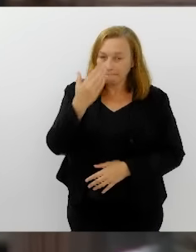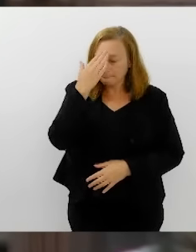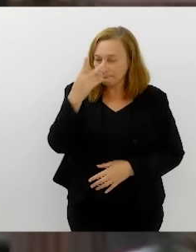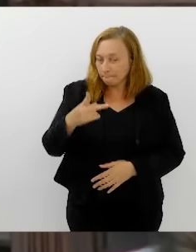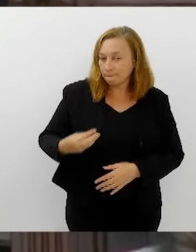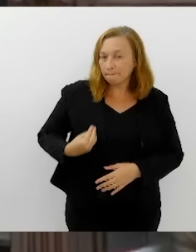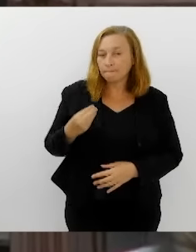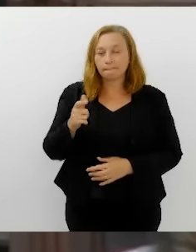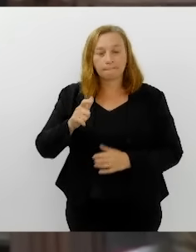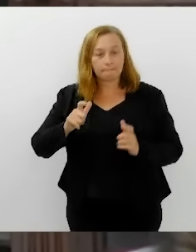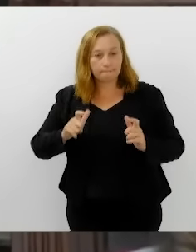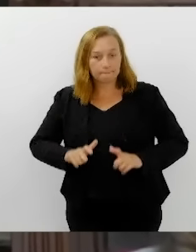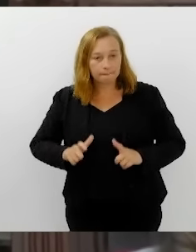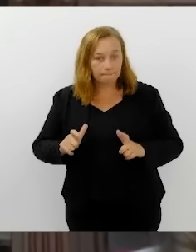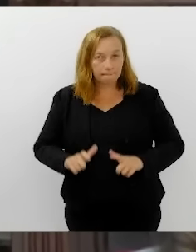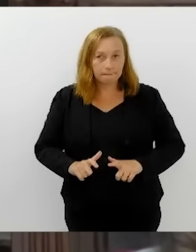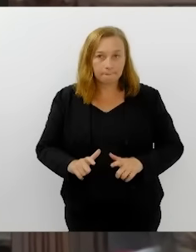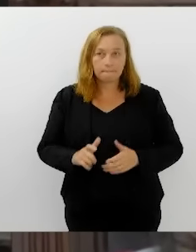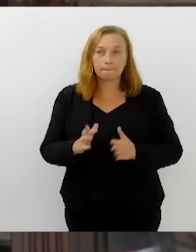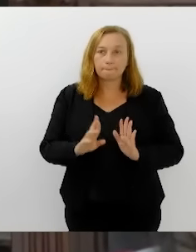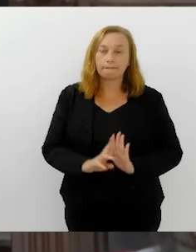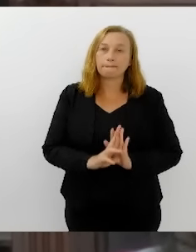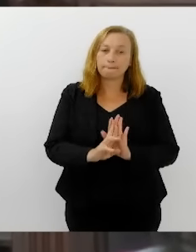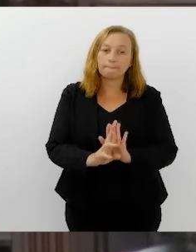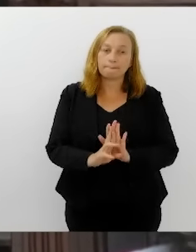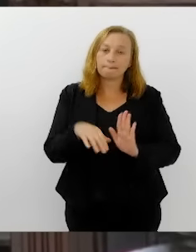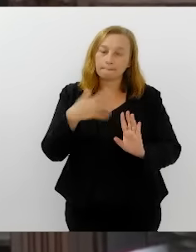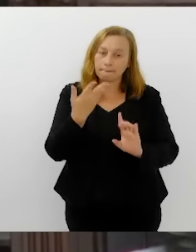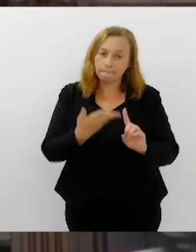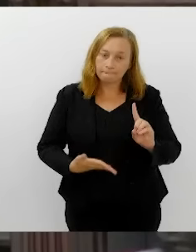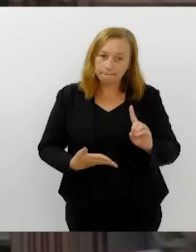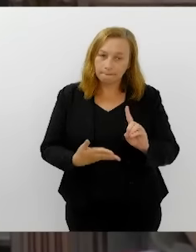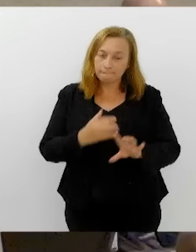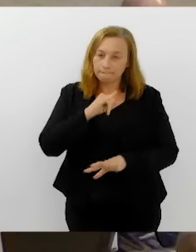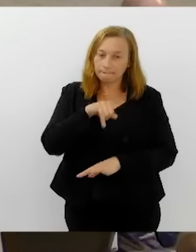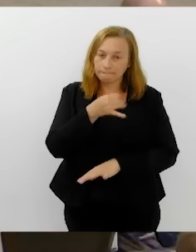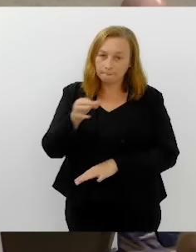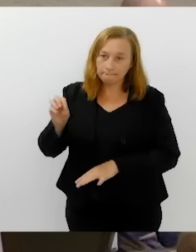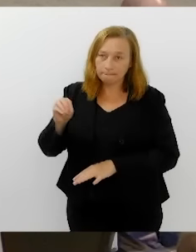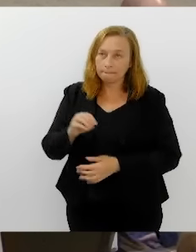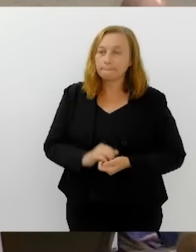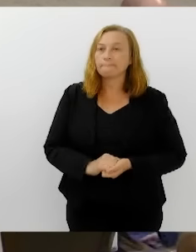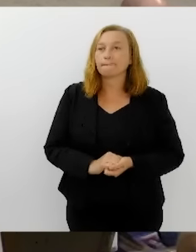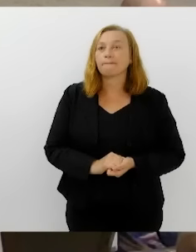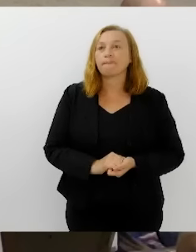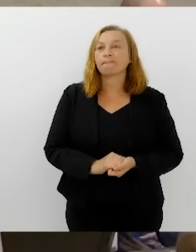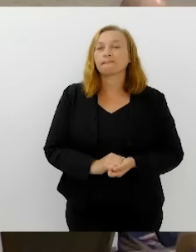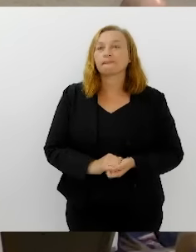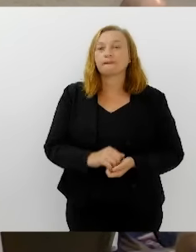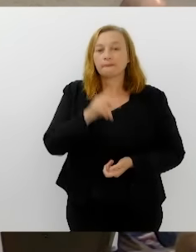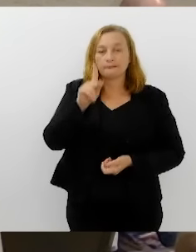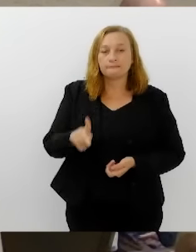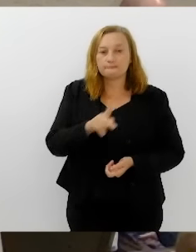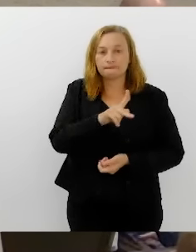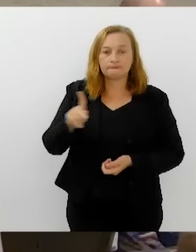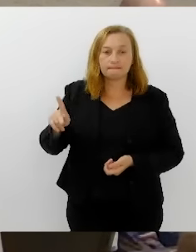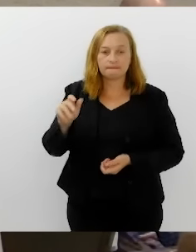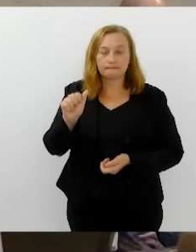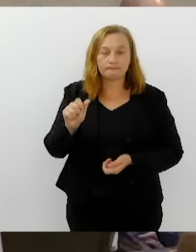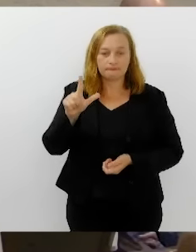no nosso, que hoje representa o nosso homenageado, o senhor João Clá. Padre Alex Barbosa, que fez